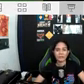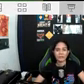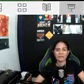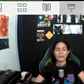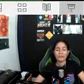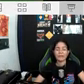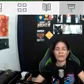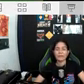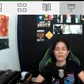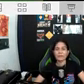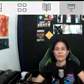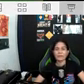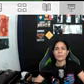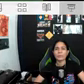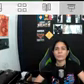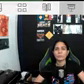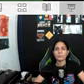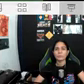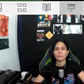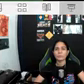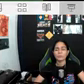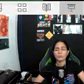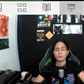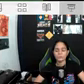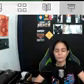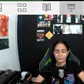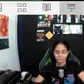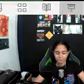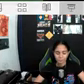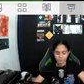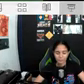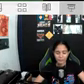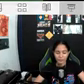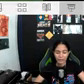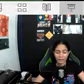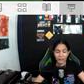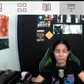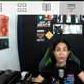manifestações clínicas, elas são, vamos supor, de cunho